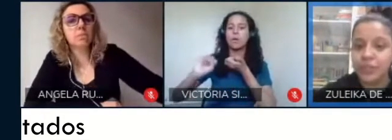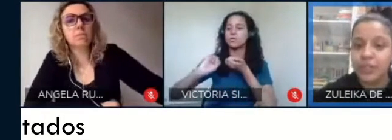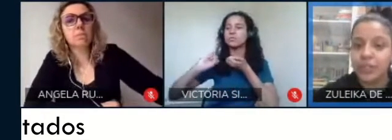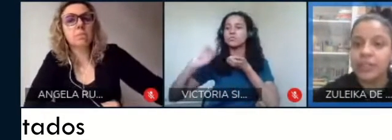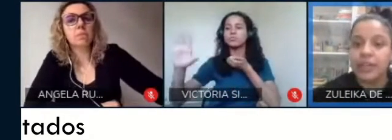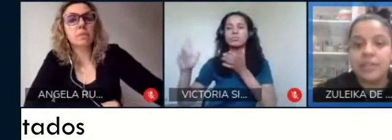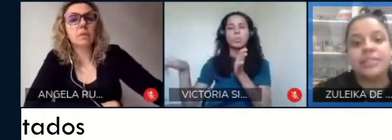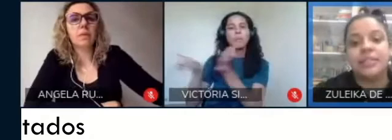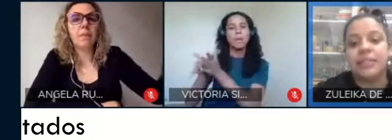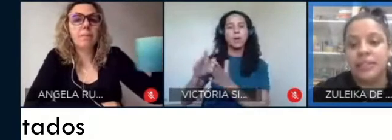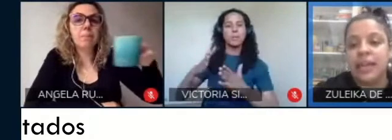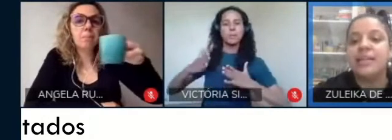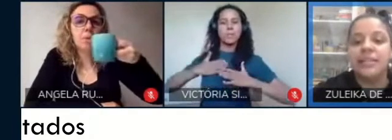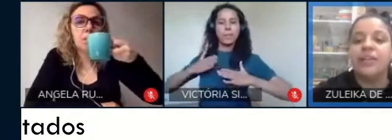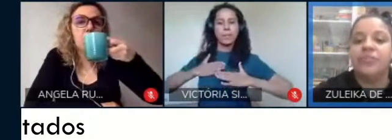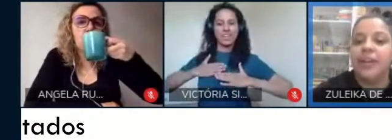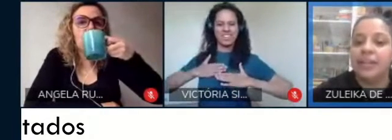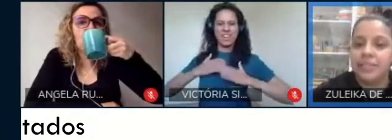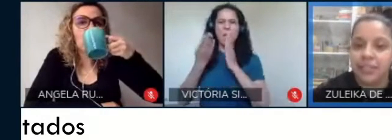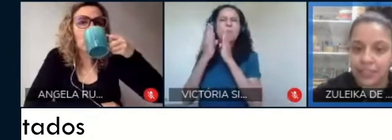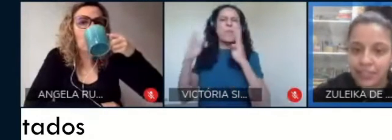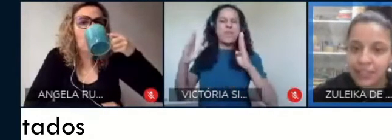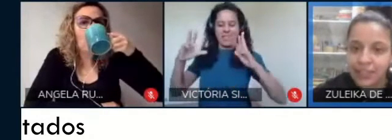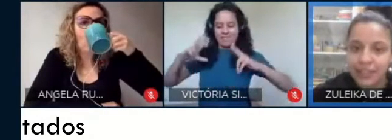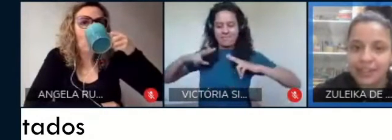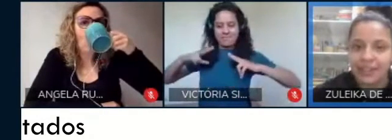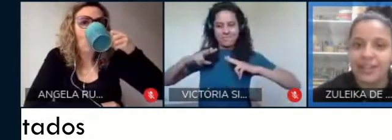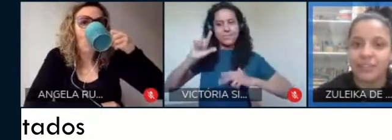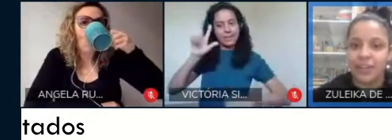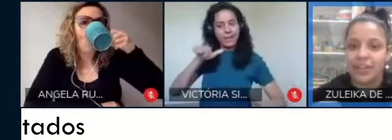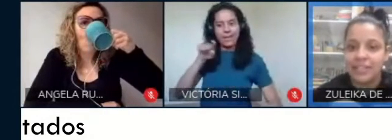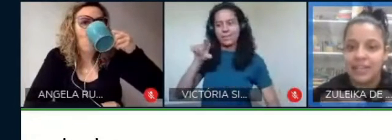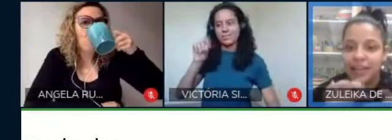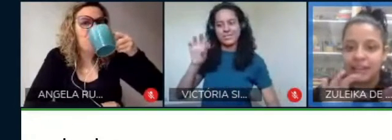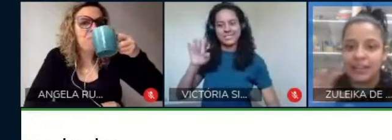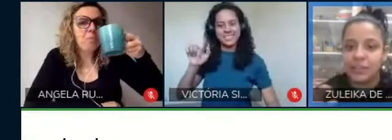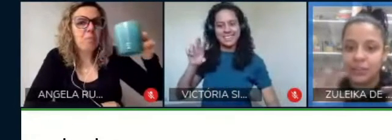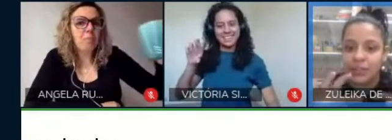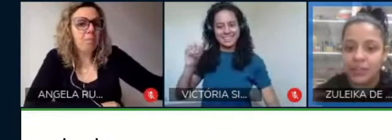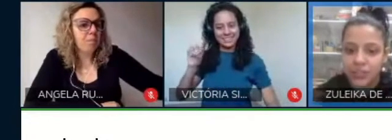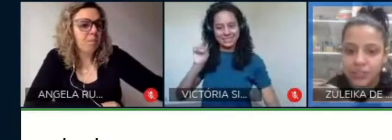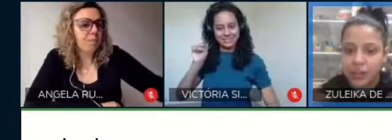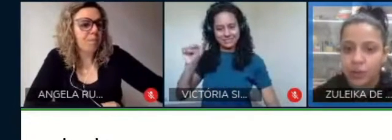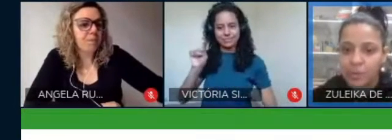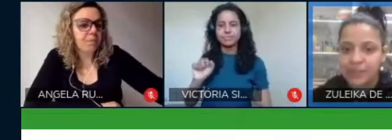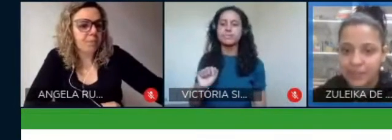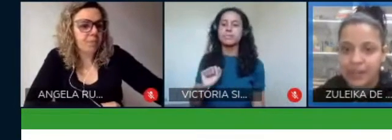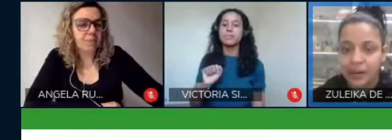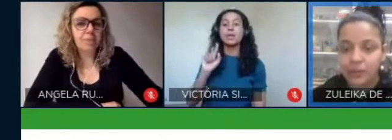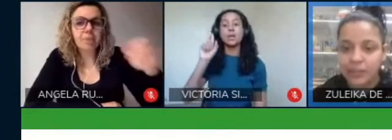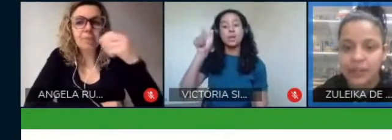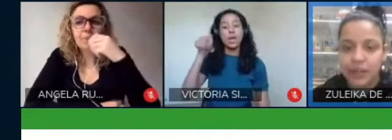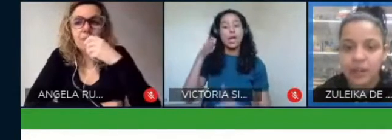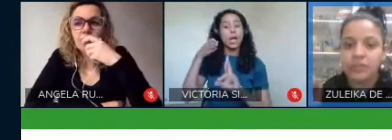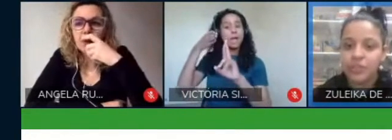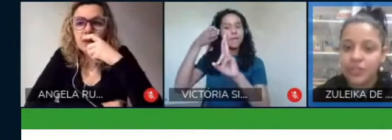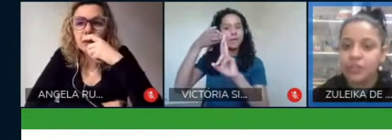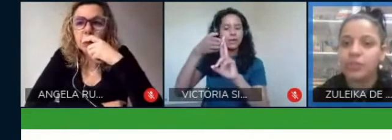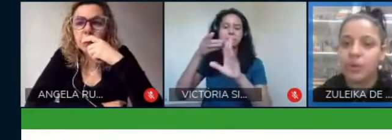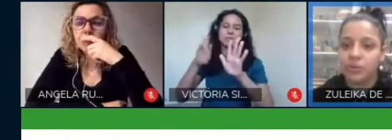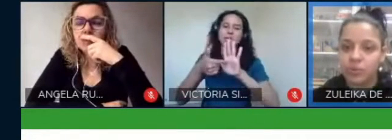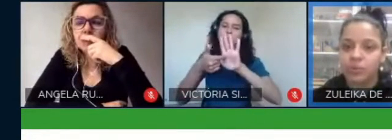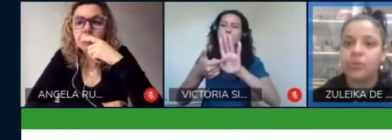eu acho que essa referência aqui, né, e a referência é aquilo que indica o material,